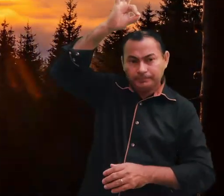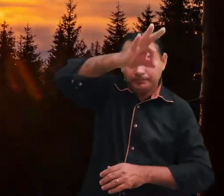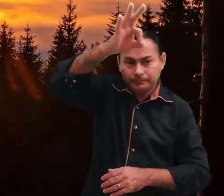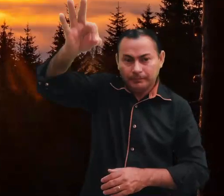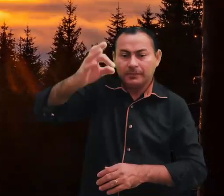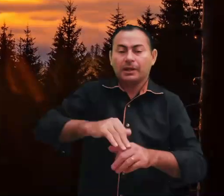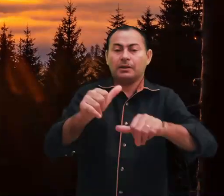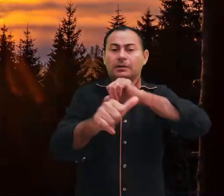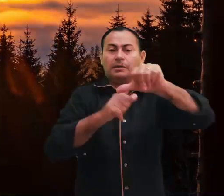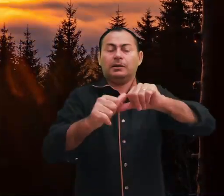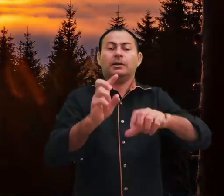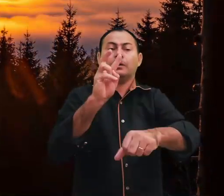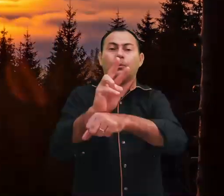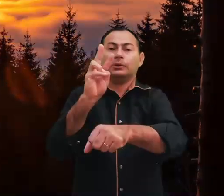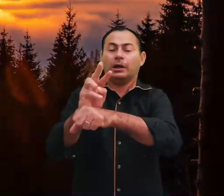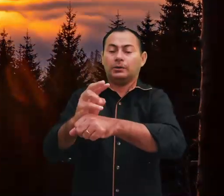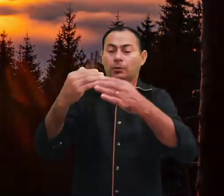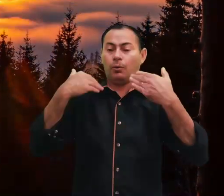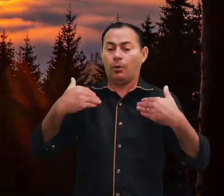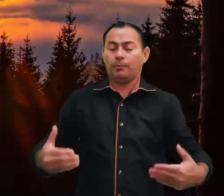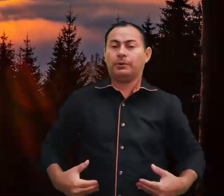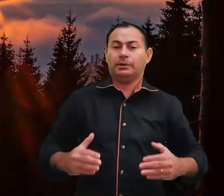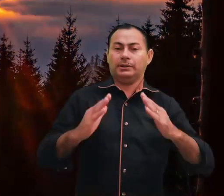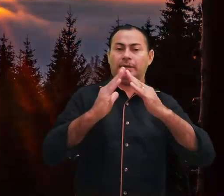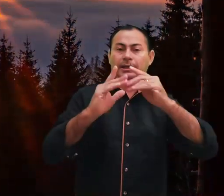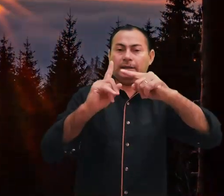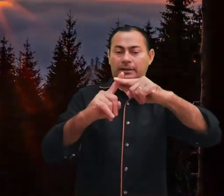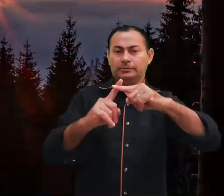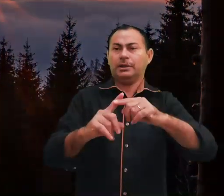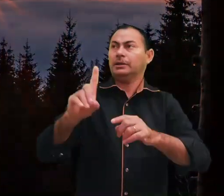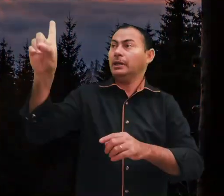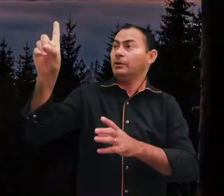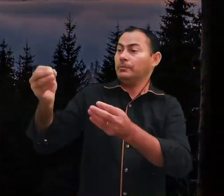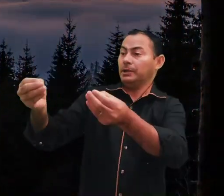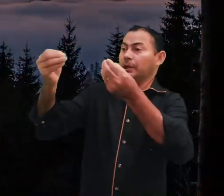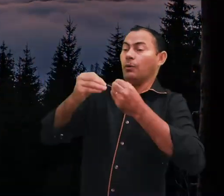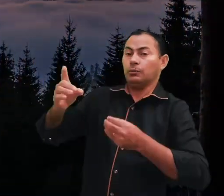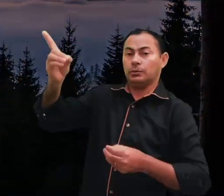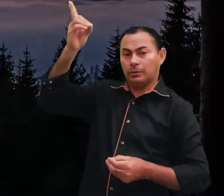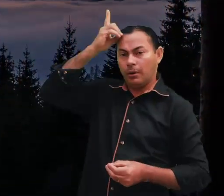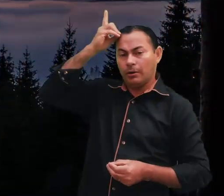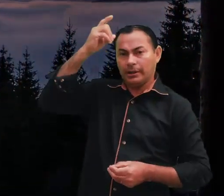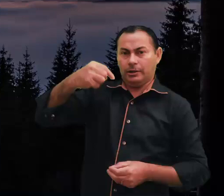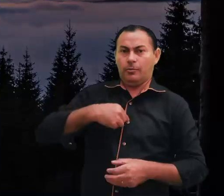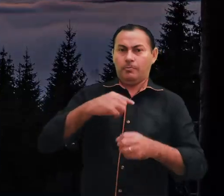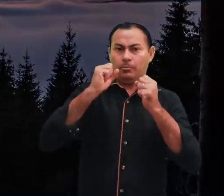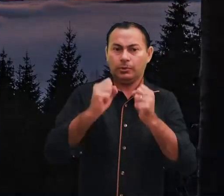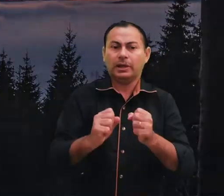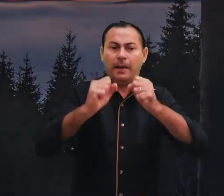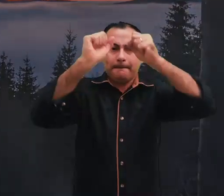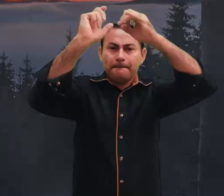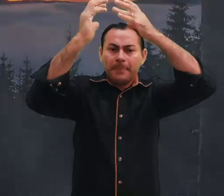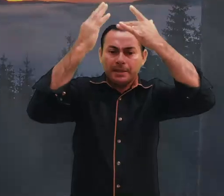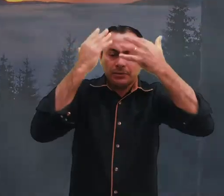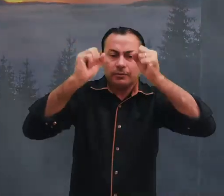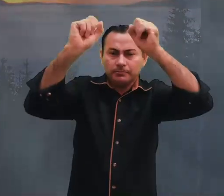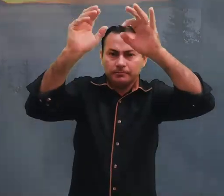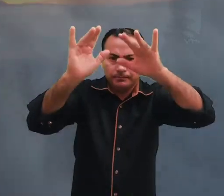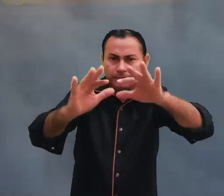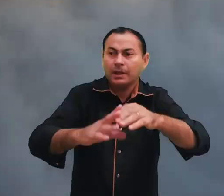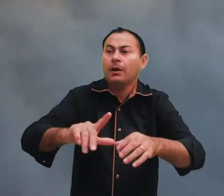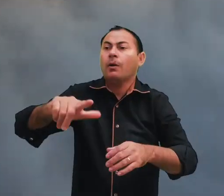à edificação e cuidado do corpo da igreja. Se Deus me deu um dom, foi para que eu pudesse abençoar e